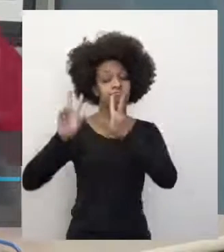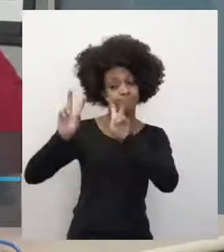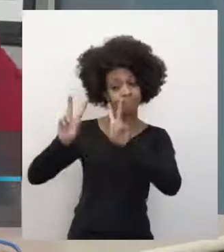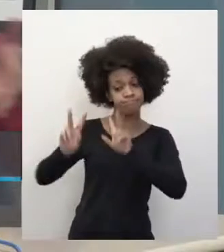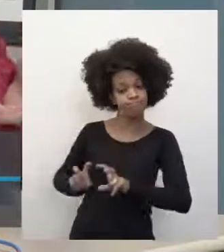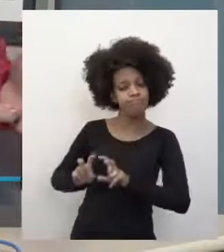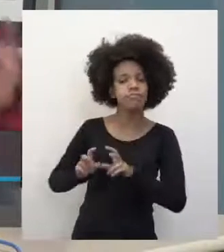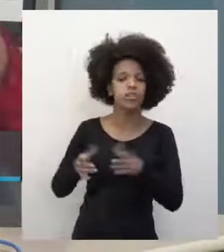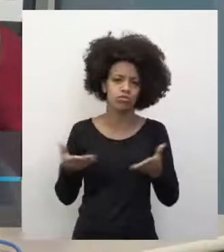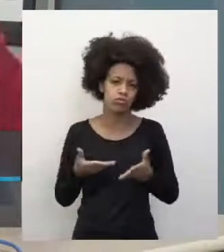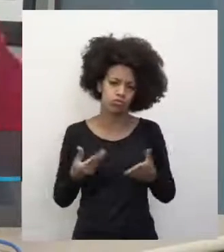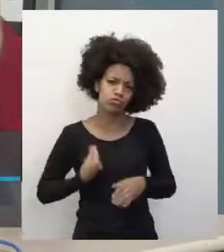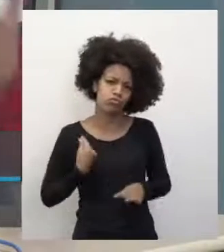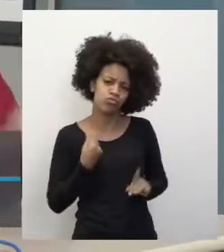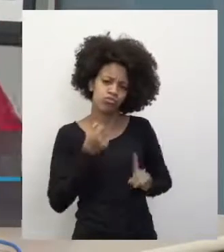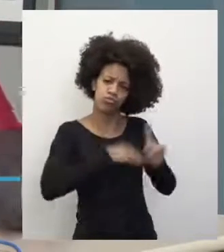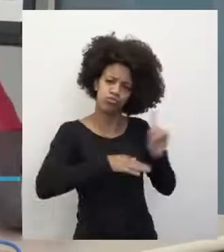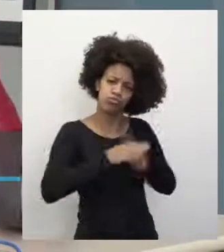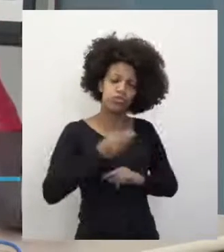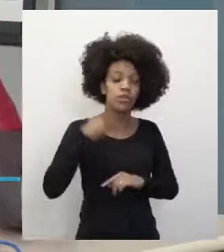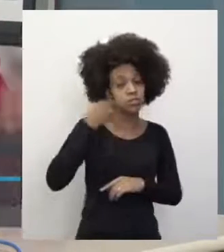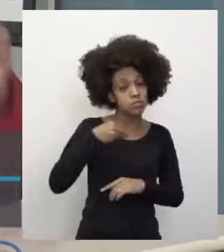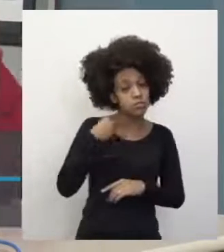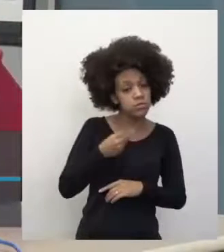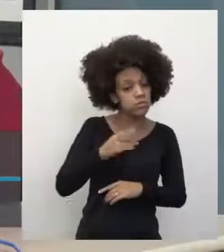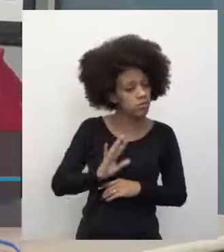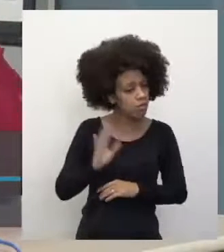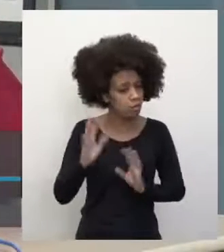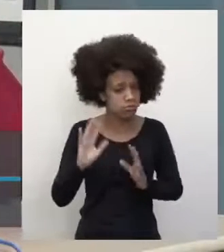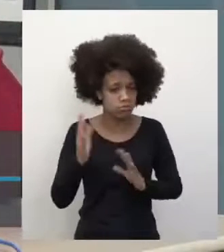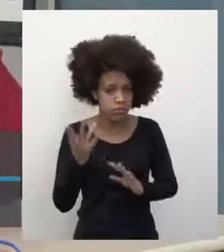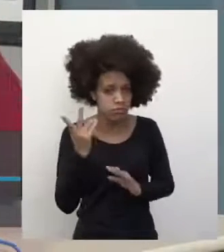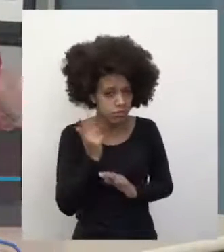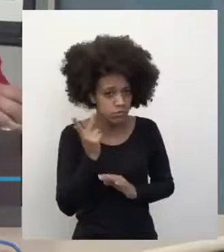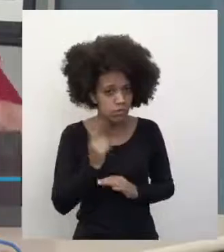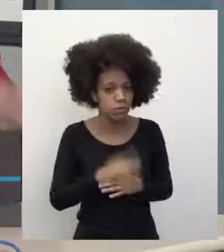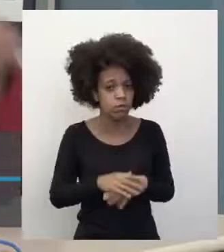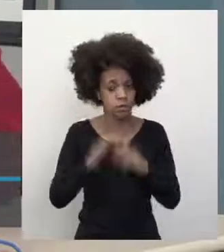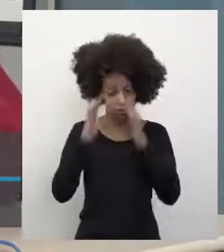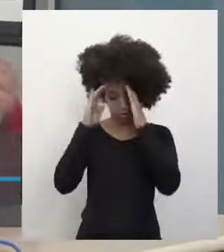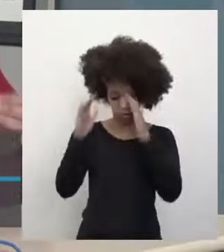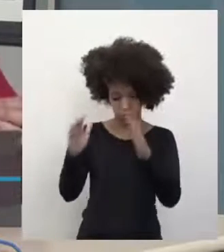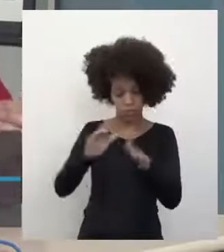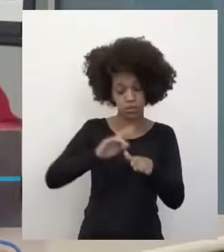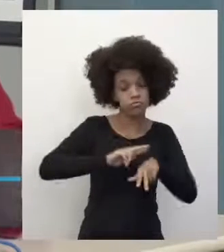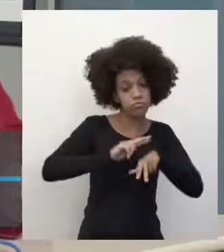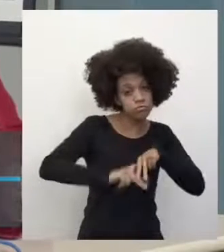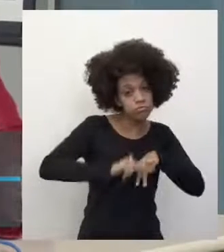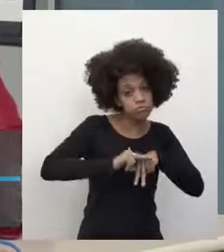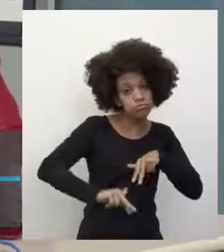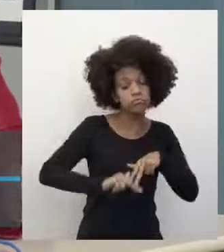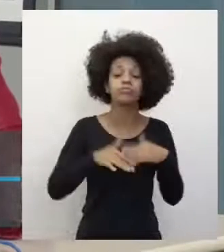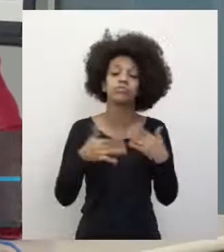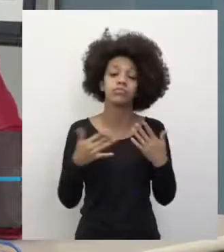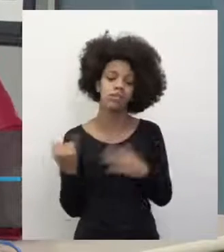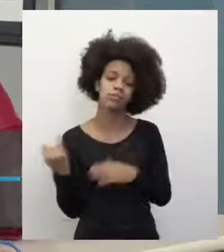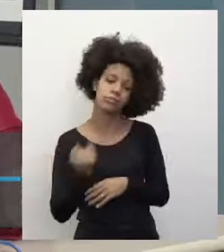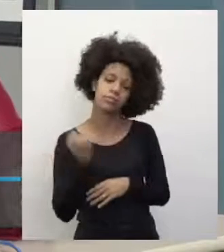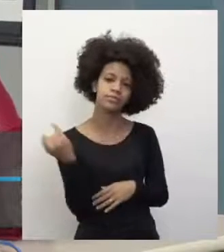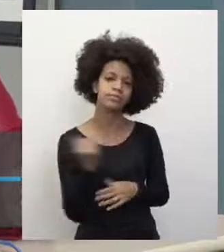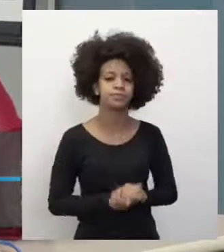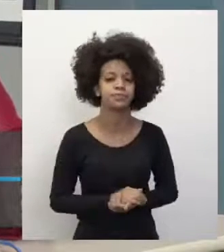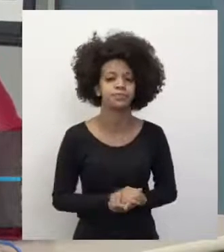né, nos dias atuais, muito recorrente mesmo, tá? Essa questão do respeito à diversidade, que é muito importante, tá bom? Olha